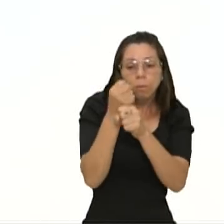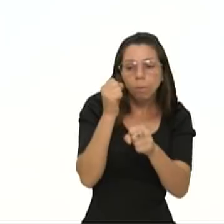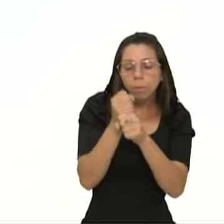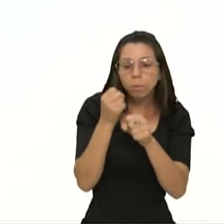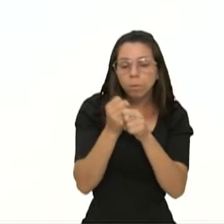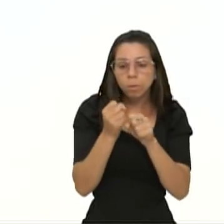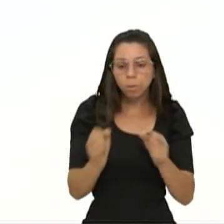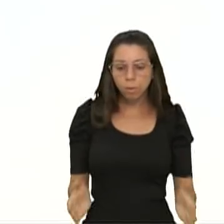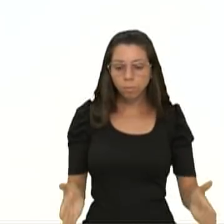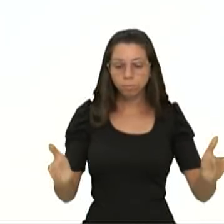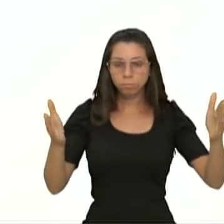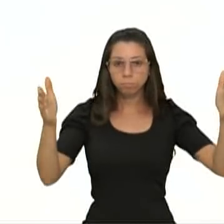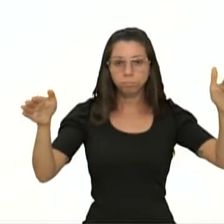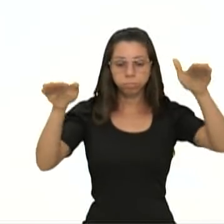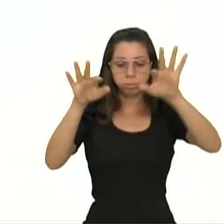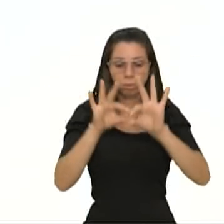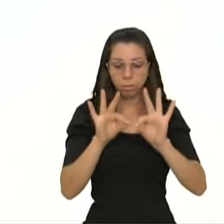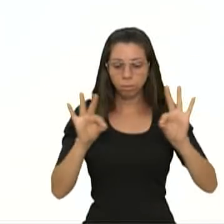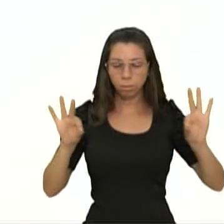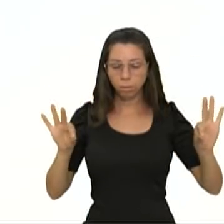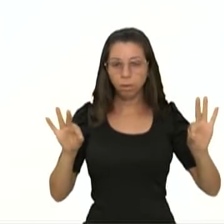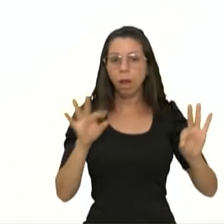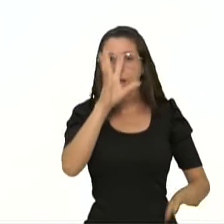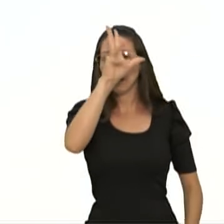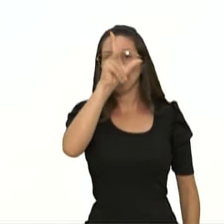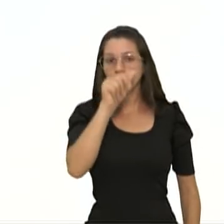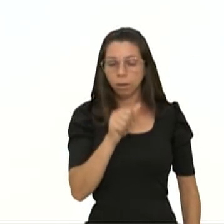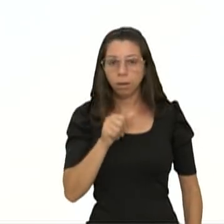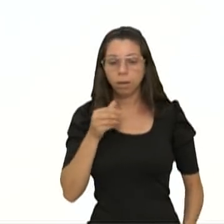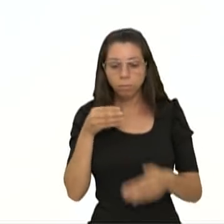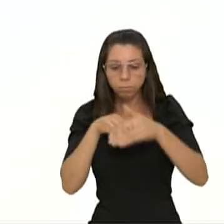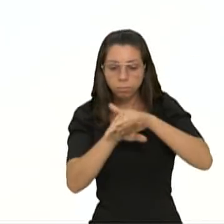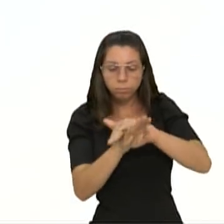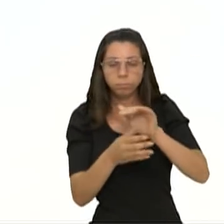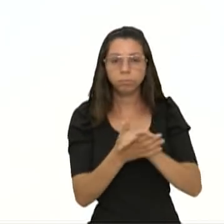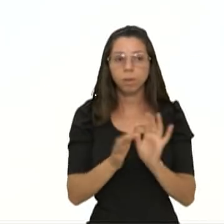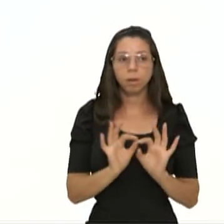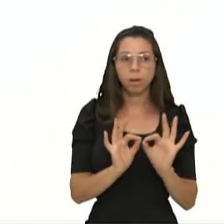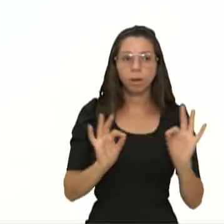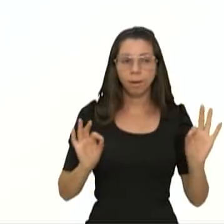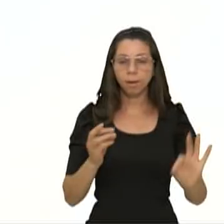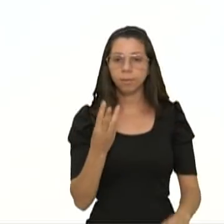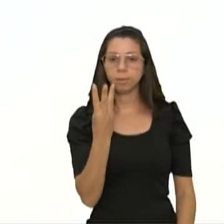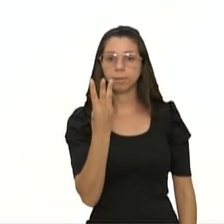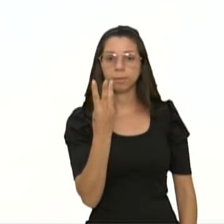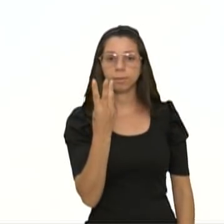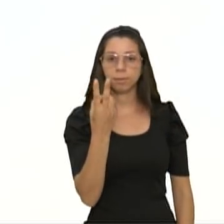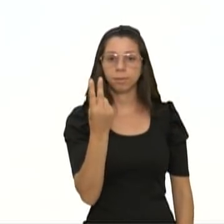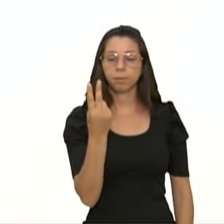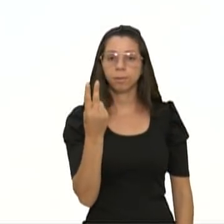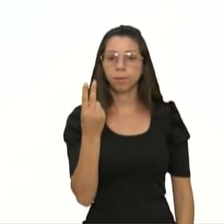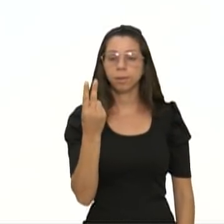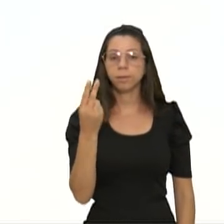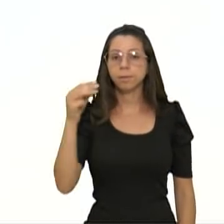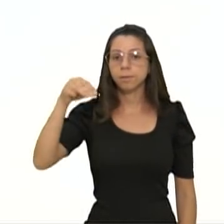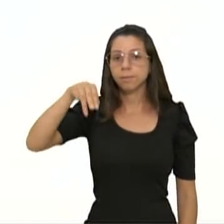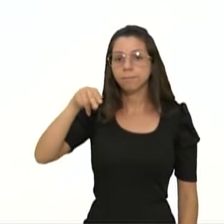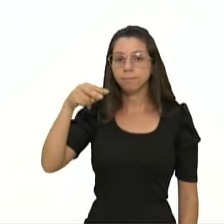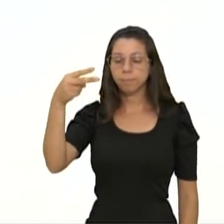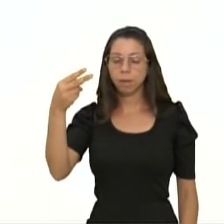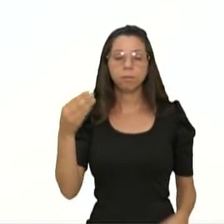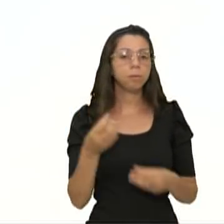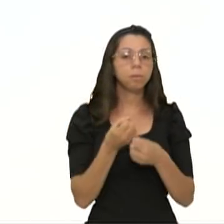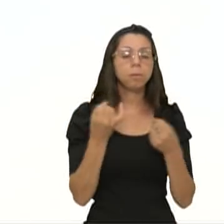cuja área será 32 metros quadrados. Quantos metros de tela terá que comprar